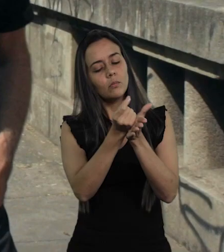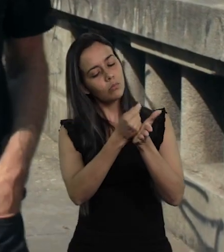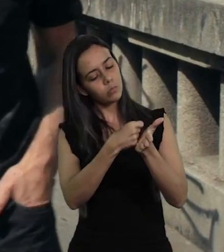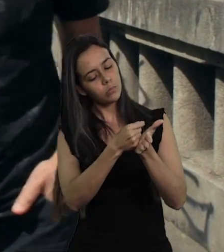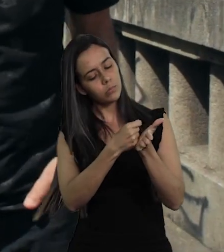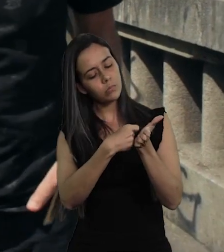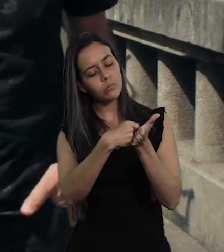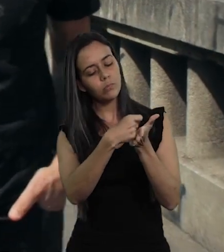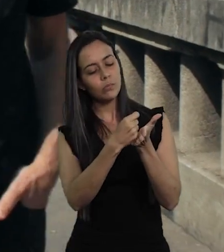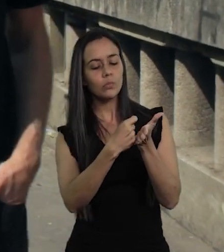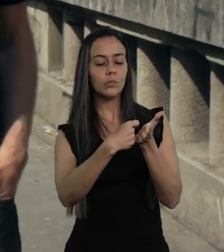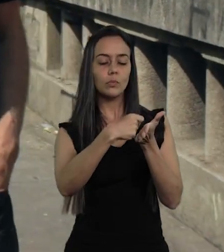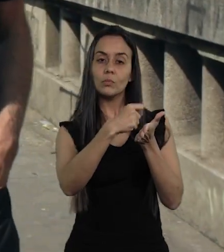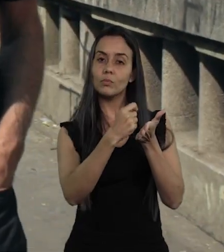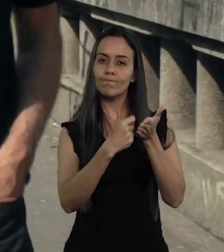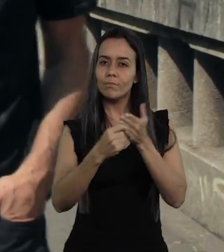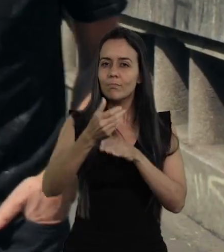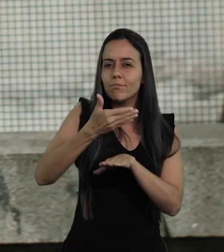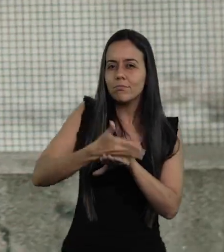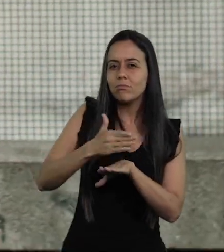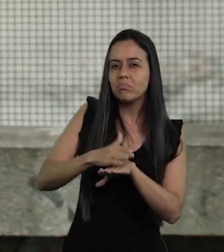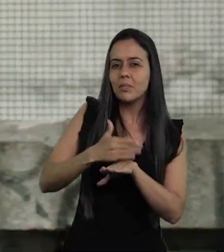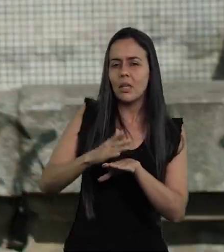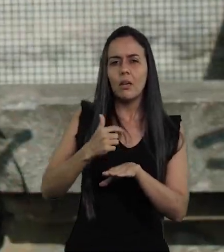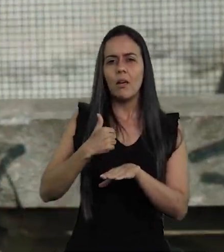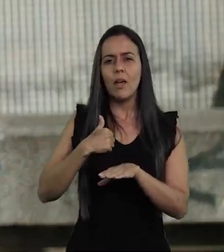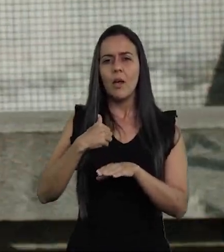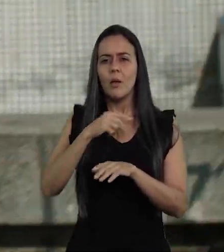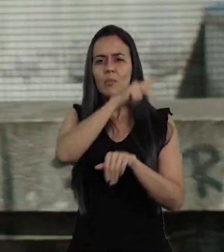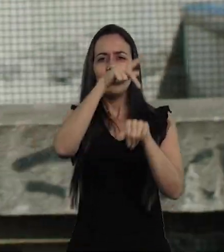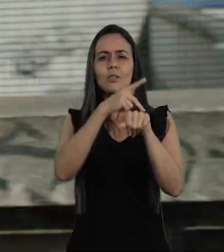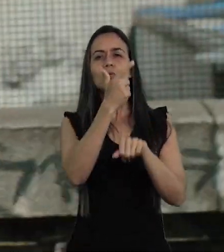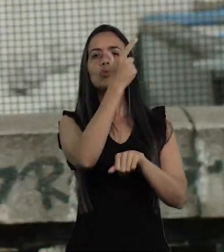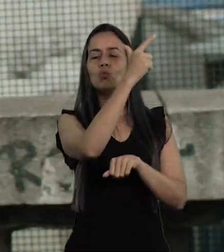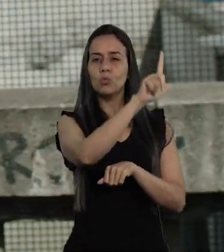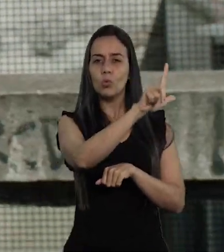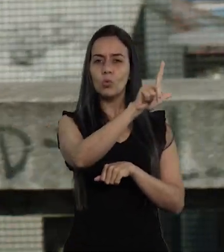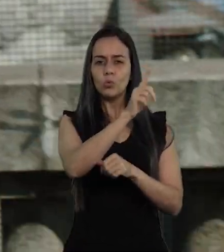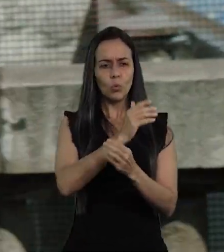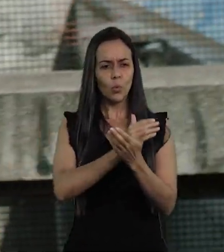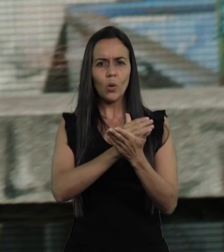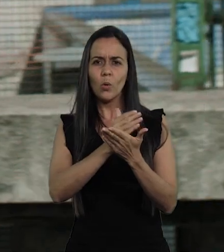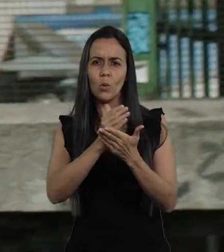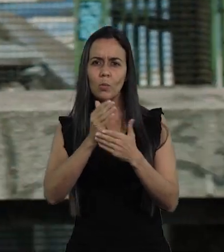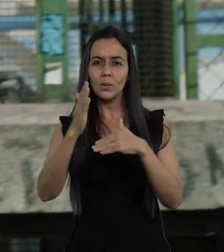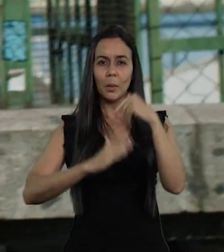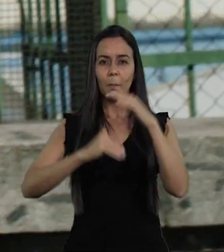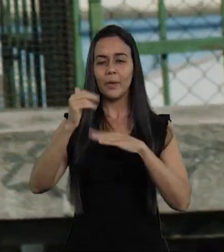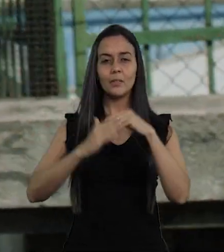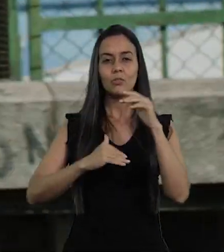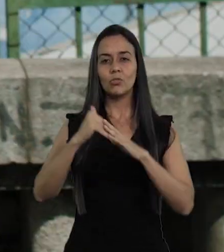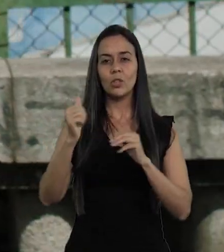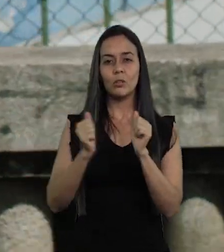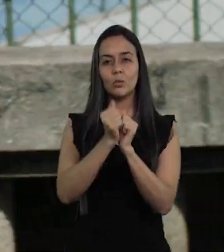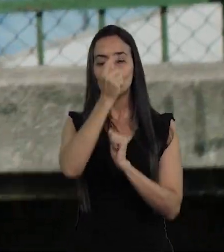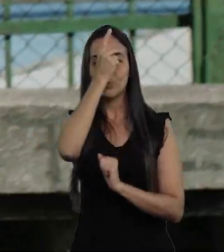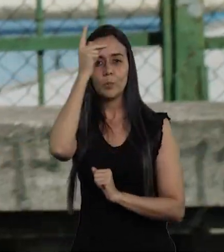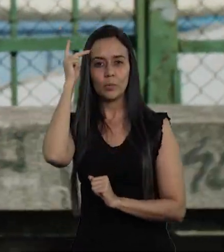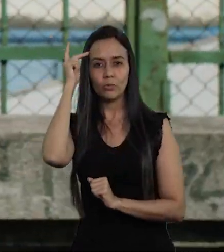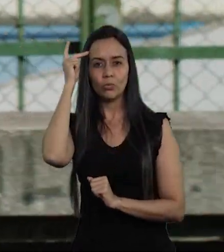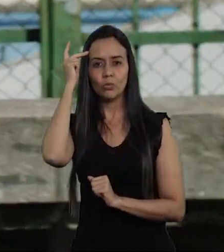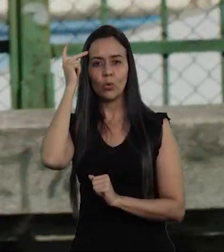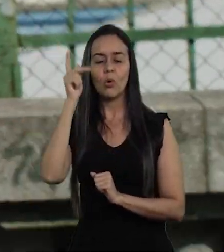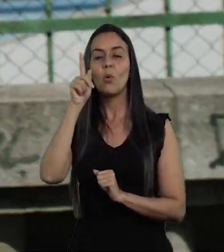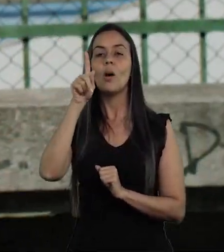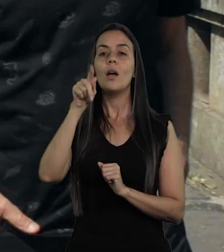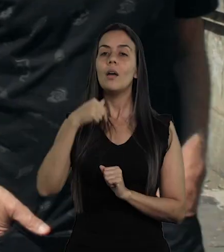para os diários. Como eu estava longe mesmo, eu comecei a fazer em algumas pessoas. E esse que você viu foi um monge